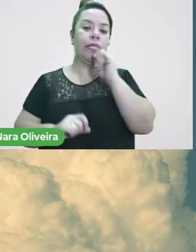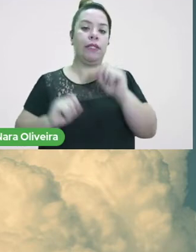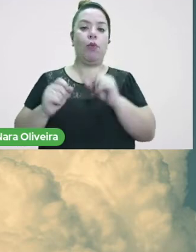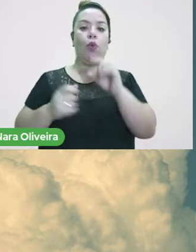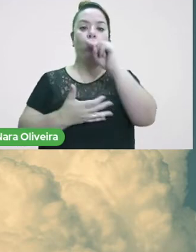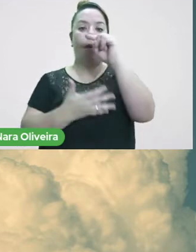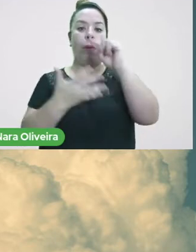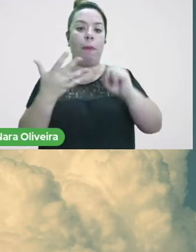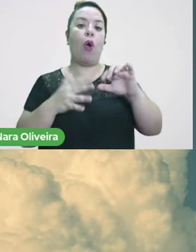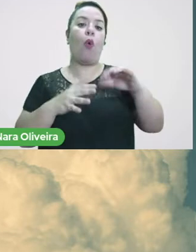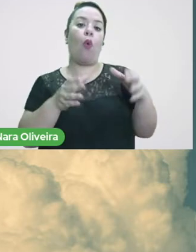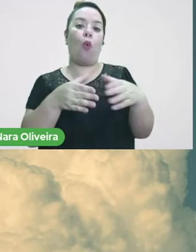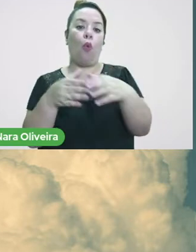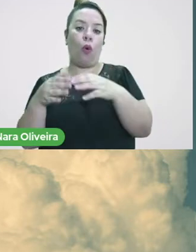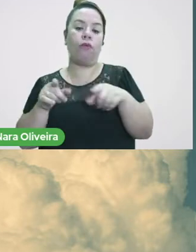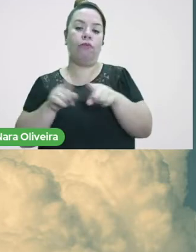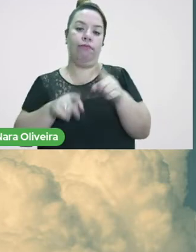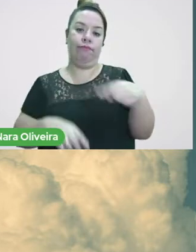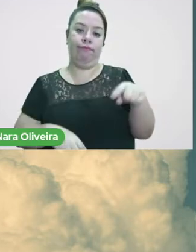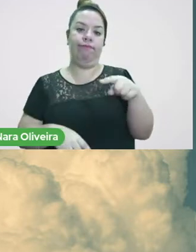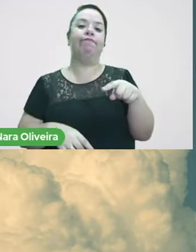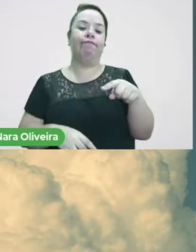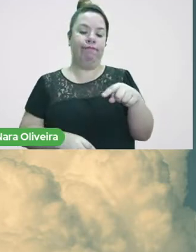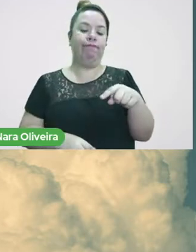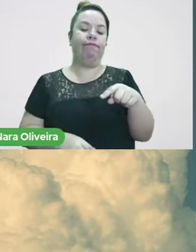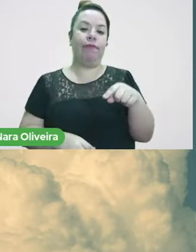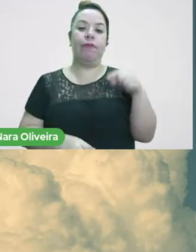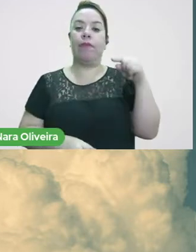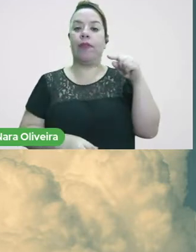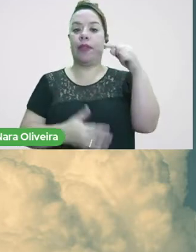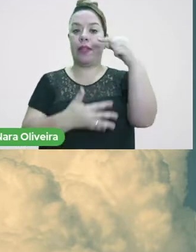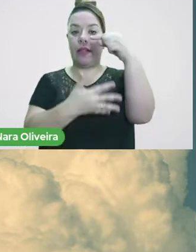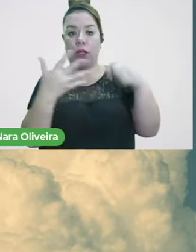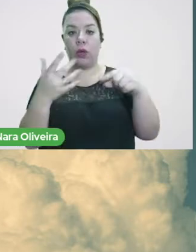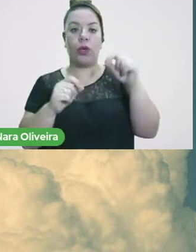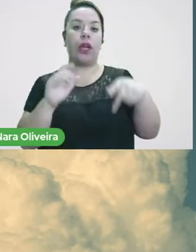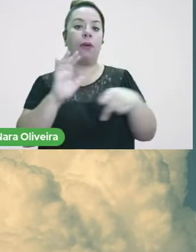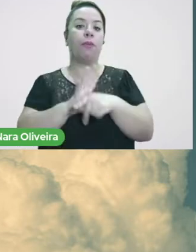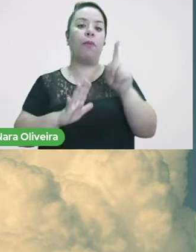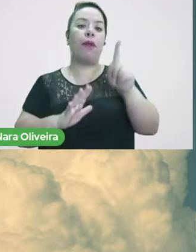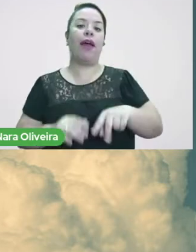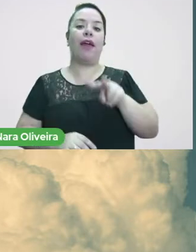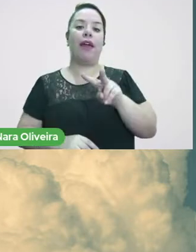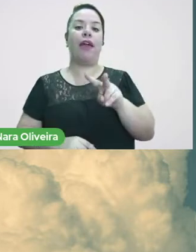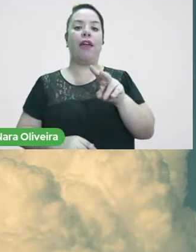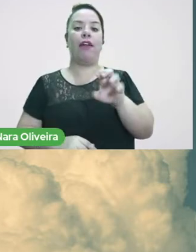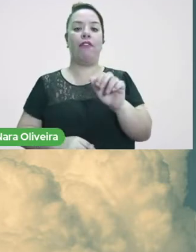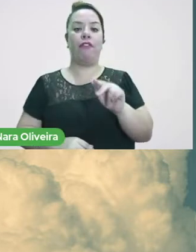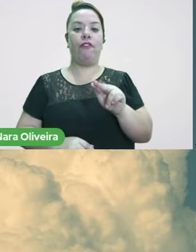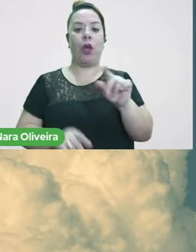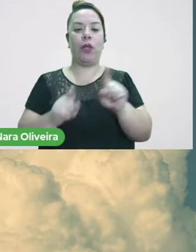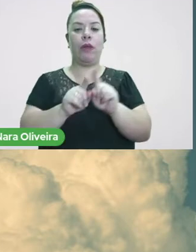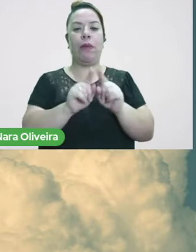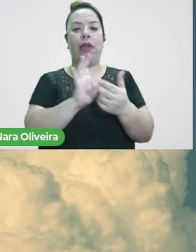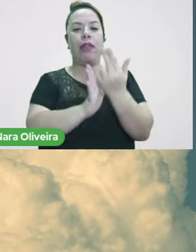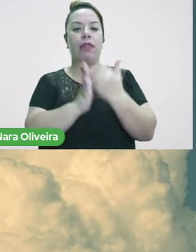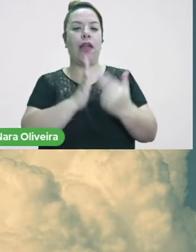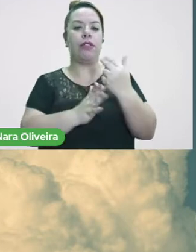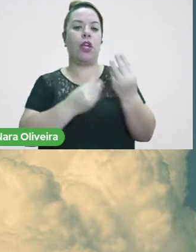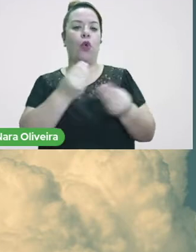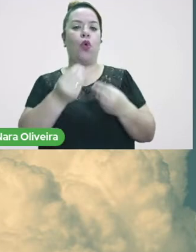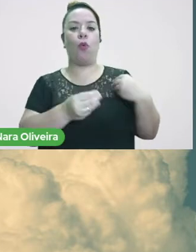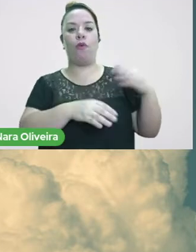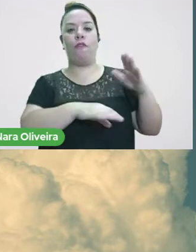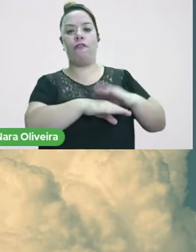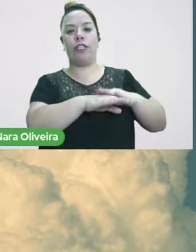Então, tudo isso são Value Stream Maps que estão muito linkados com o caminho para a produção